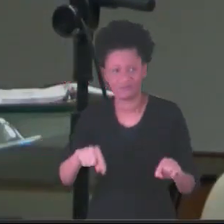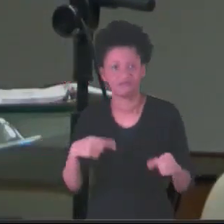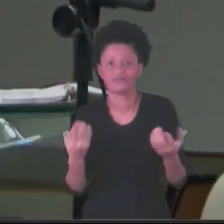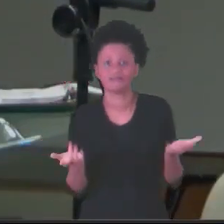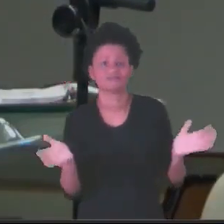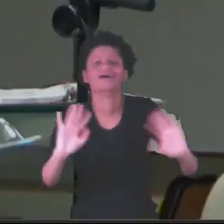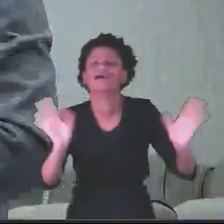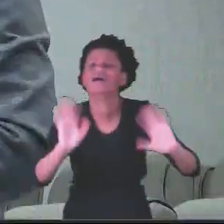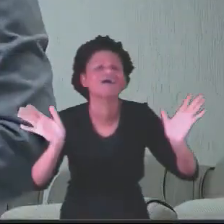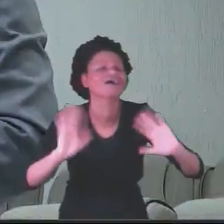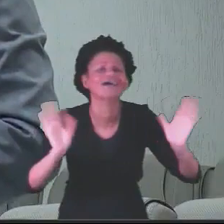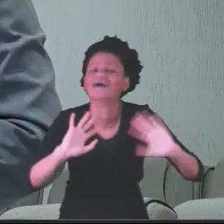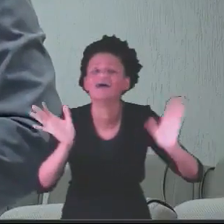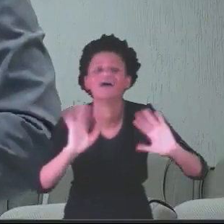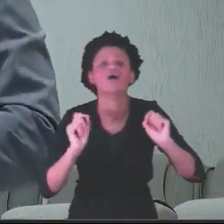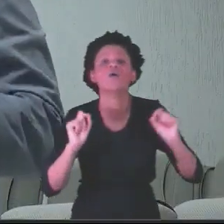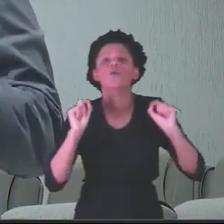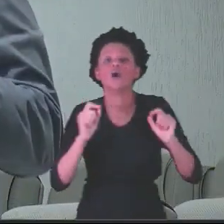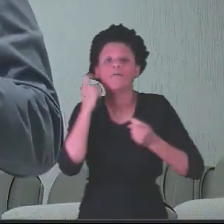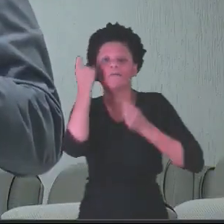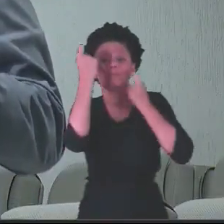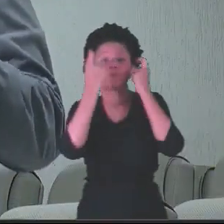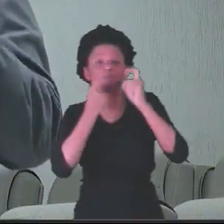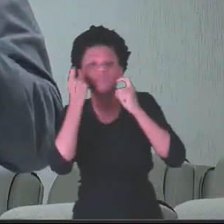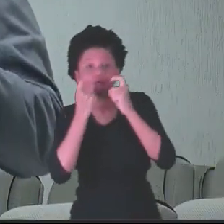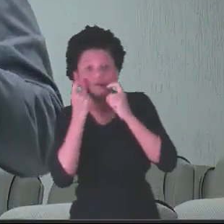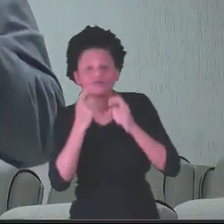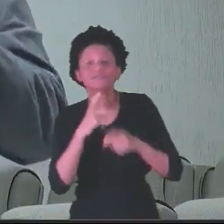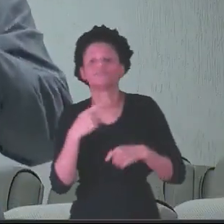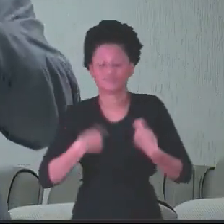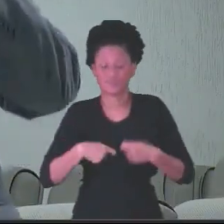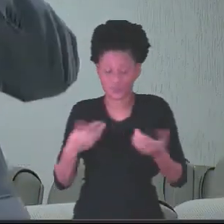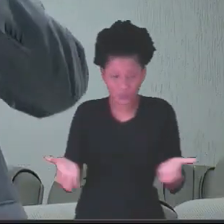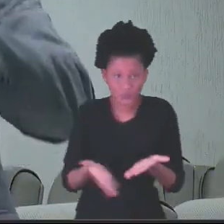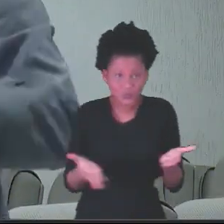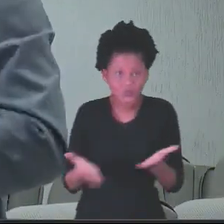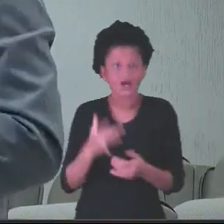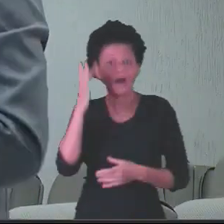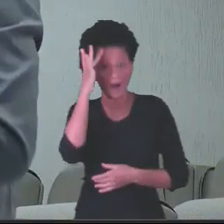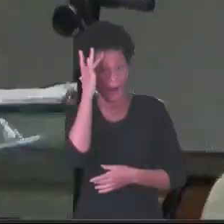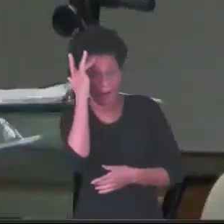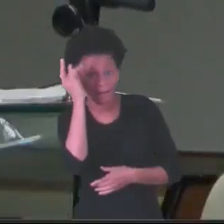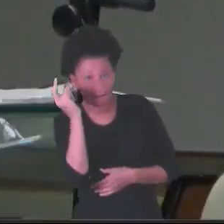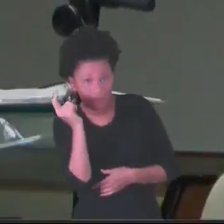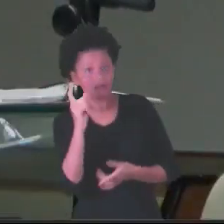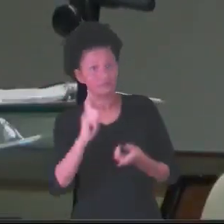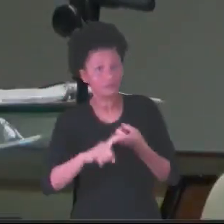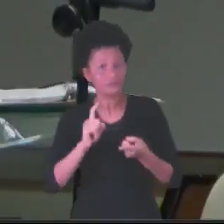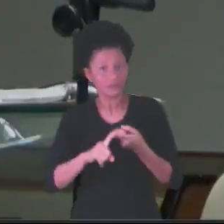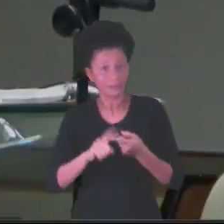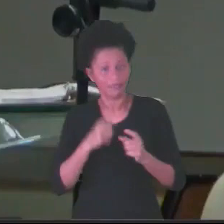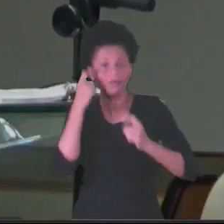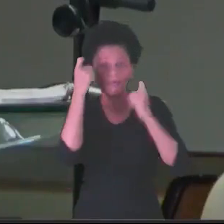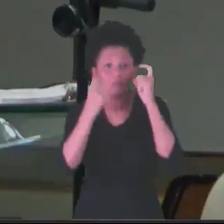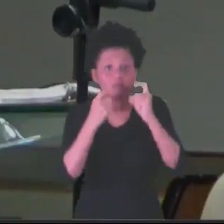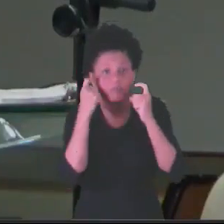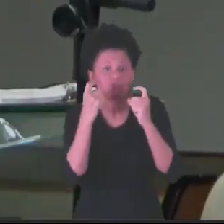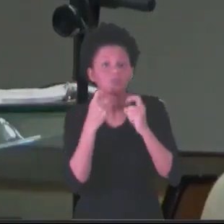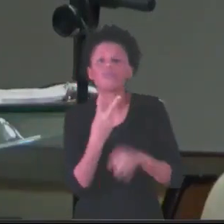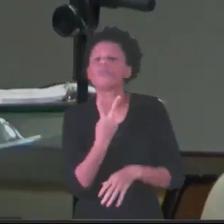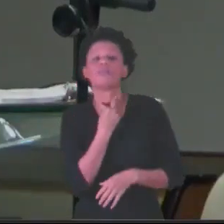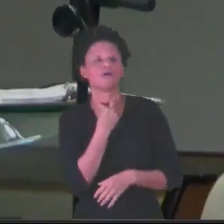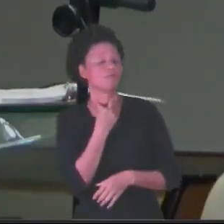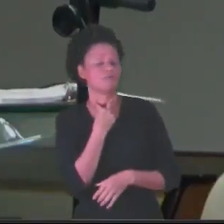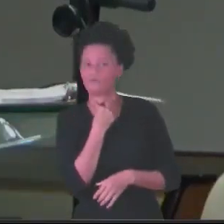depois não irmãos a preocupação tem que ser com hoje eu sei que o amanhã também mas essa preocupação não